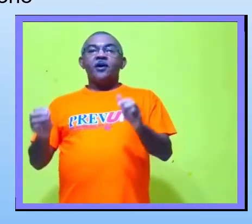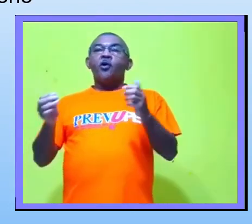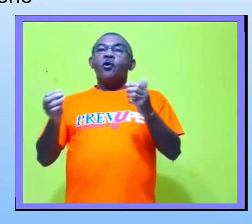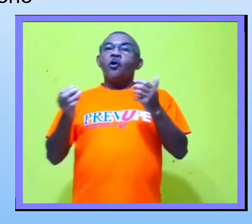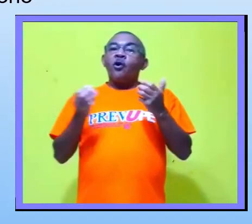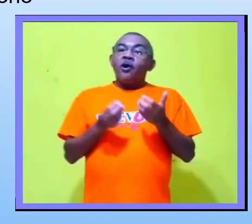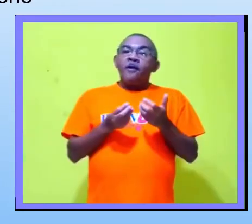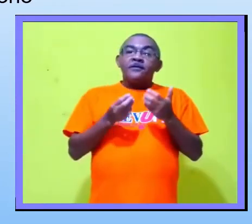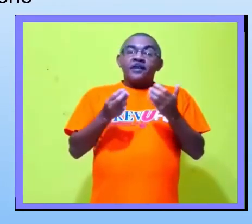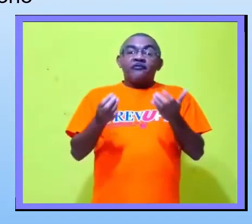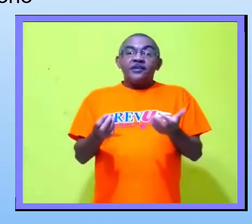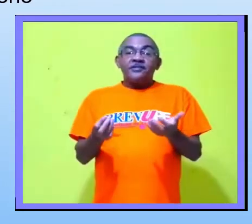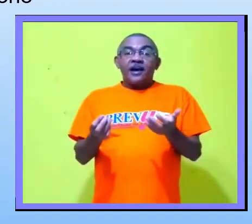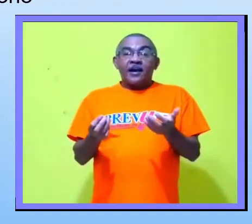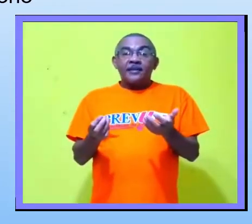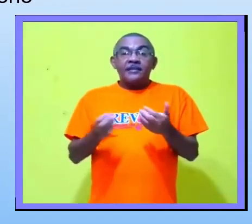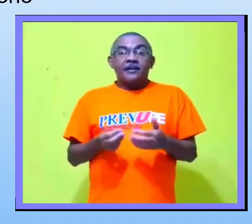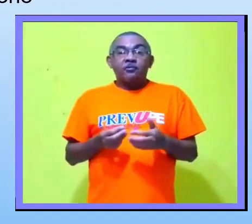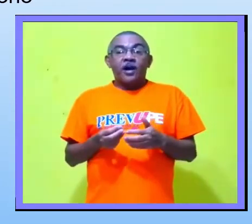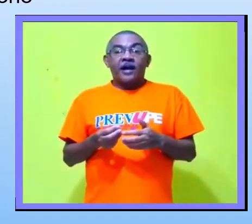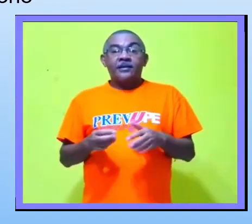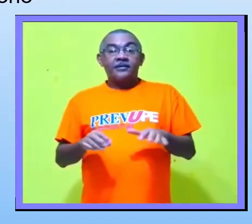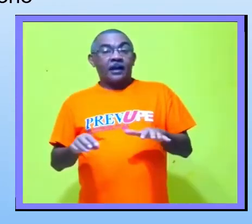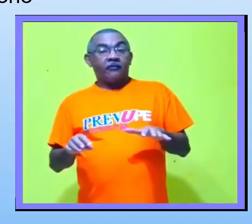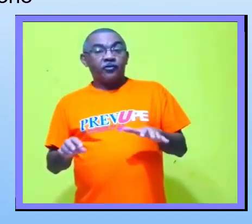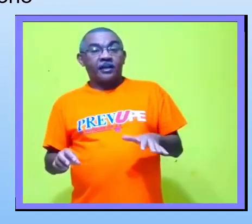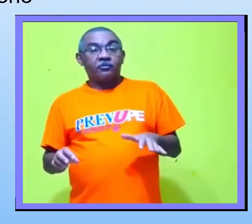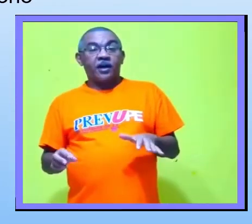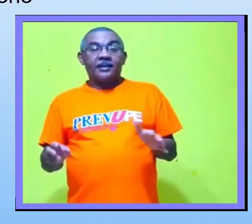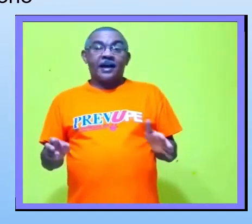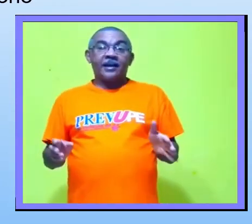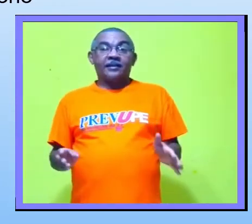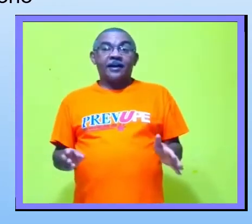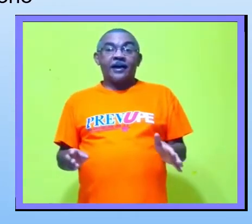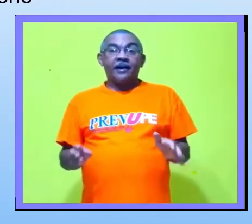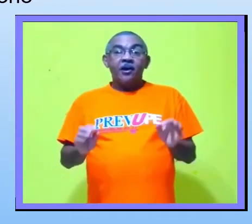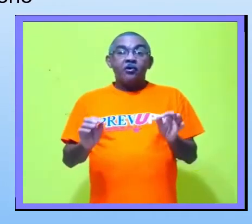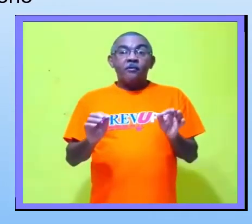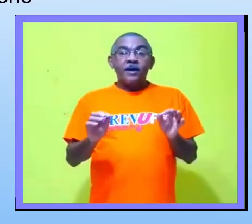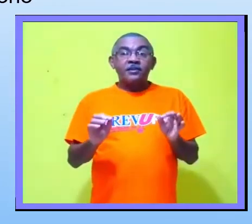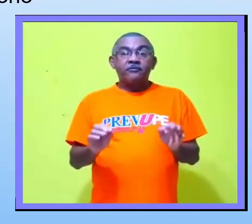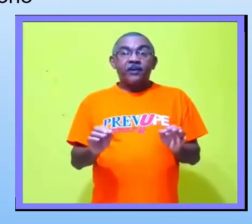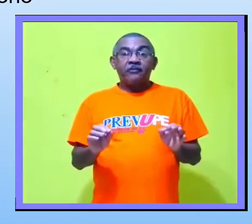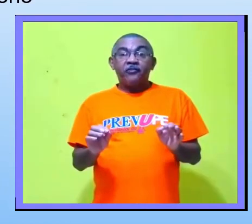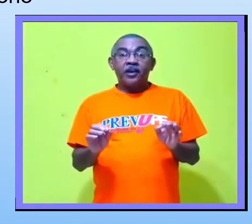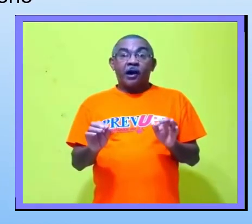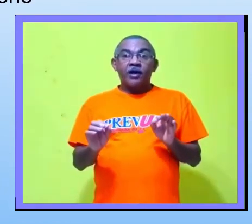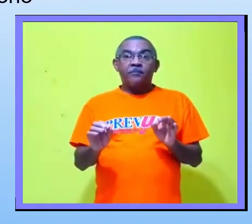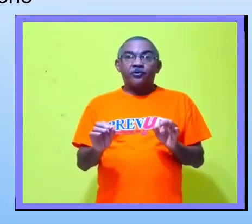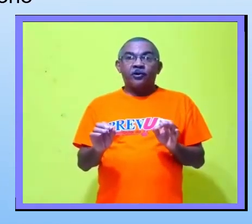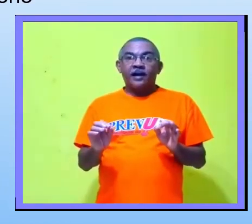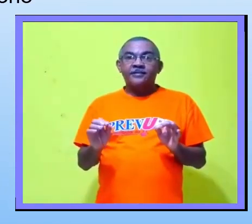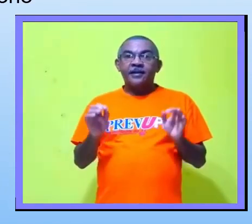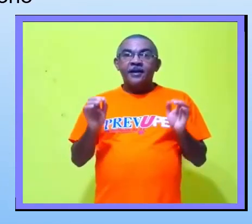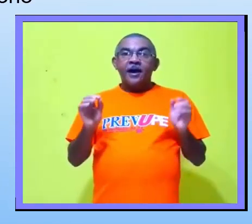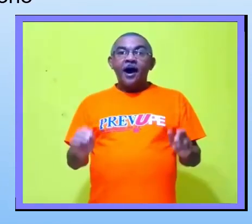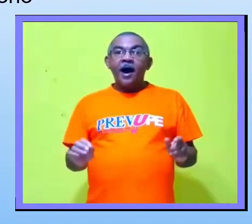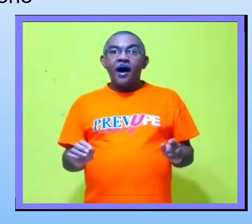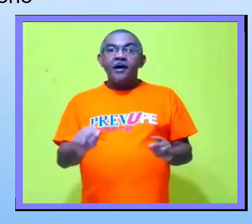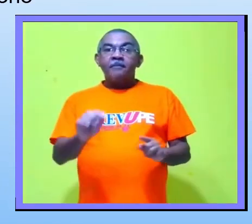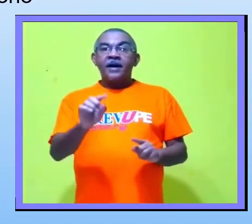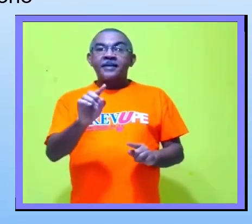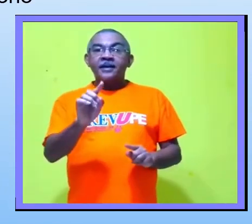C. Ou definir se a cadeia é saturada. Se ela for saturada, é a letra E. Como a gente verifica, alguém pode olhar e